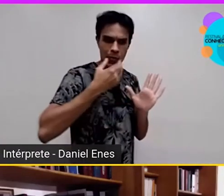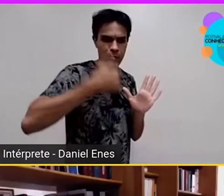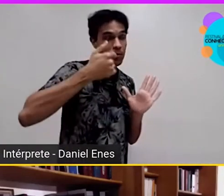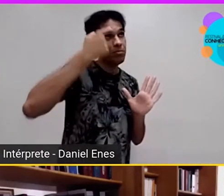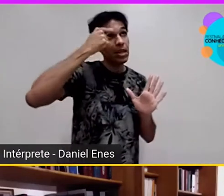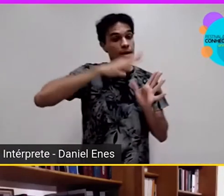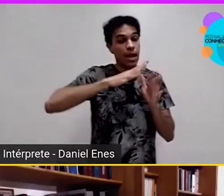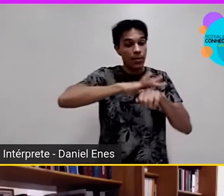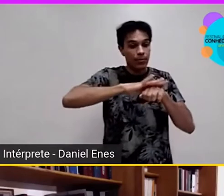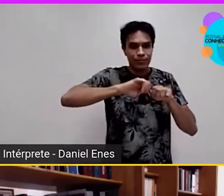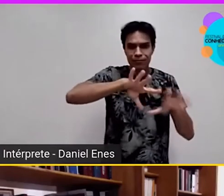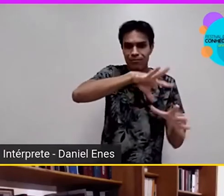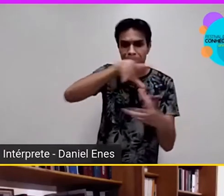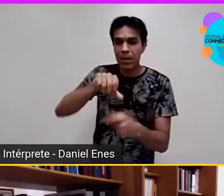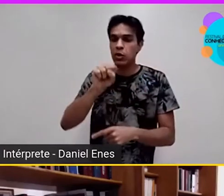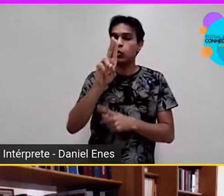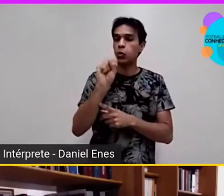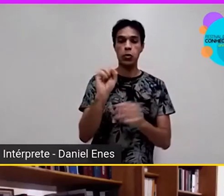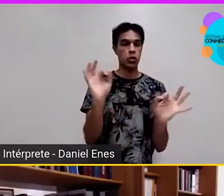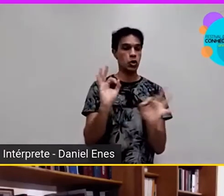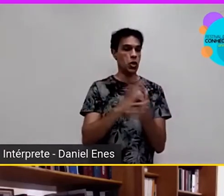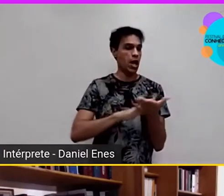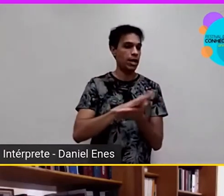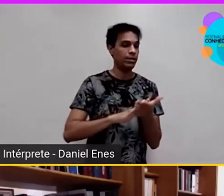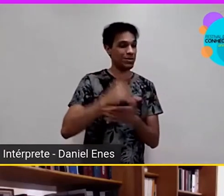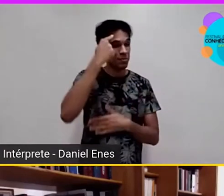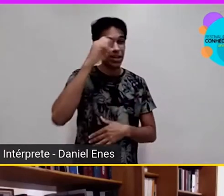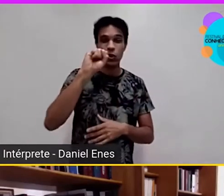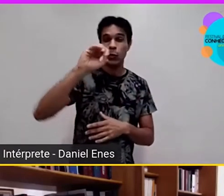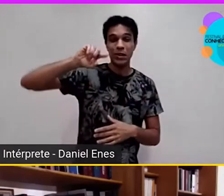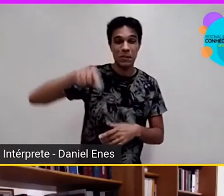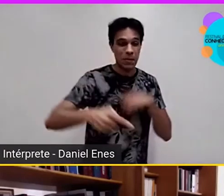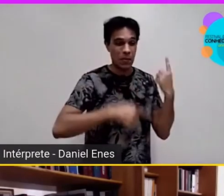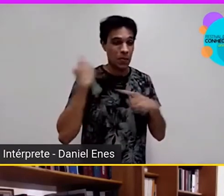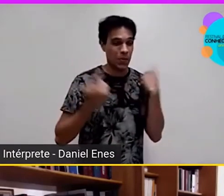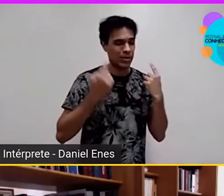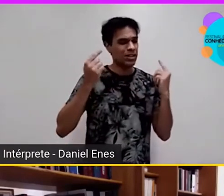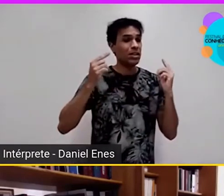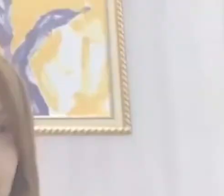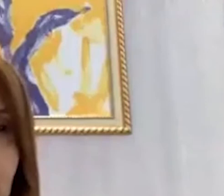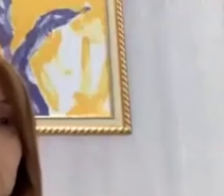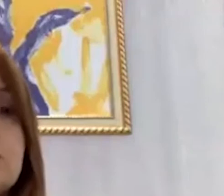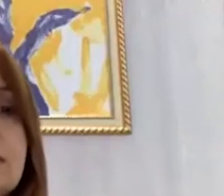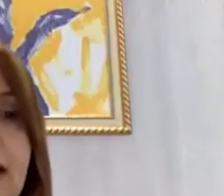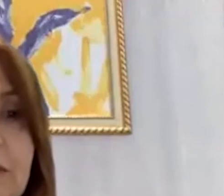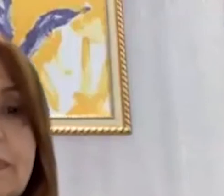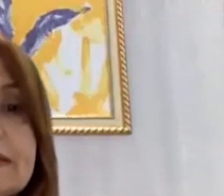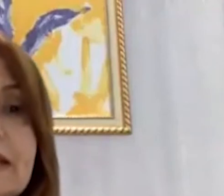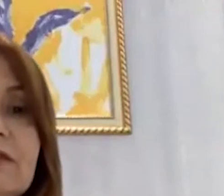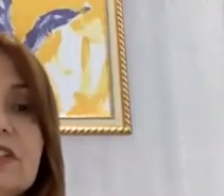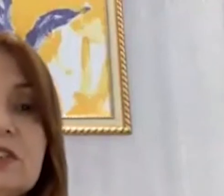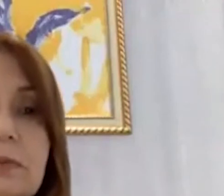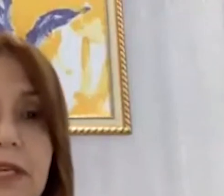deputada Marta Rocha e a reitora Denise de Carvalho enfatizaram o papel do Estado no combate à desigualdade social. O Estado é